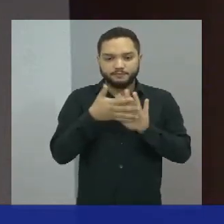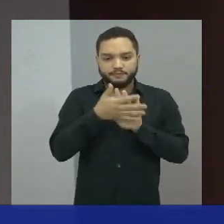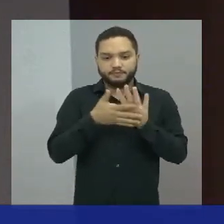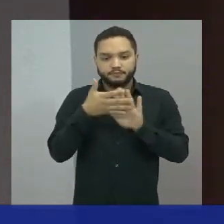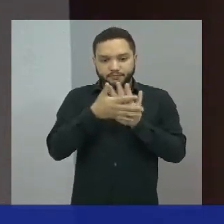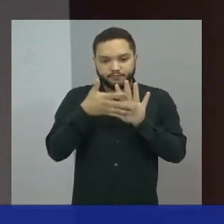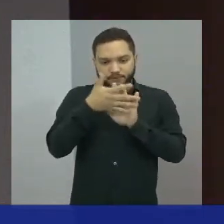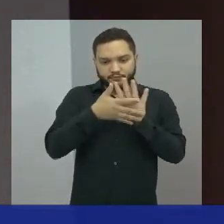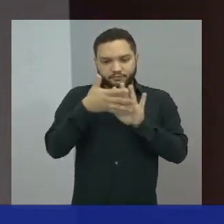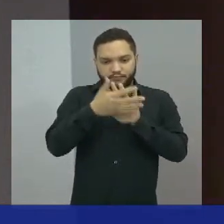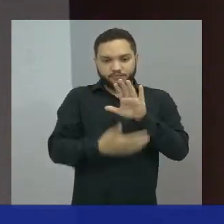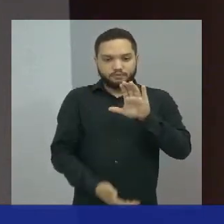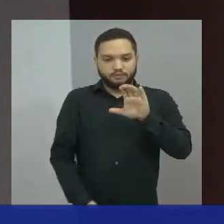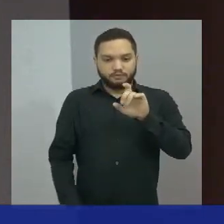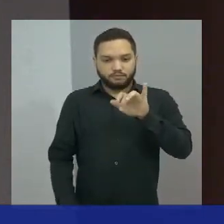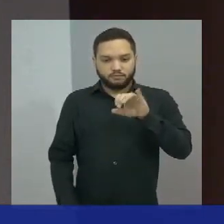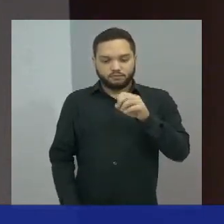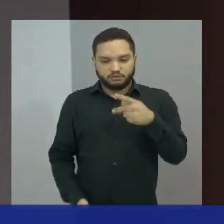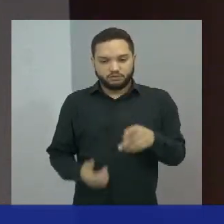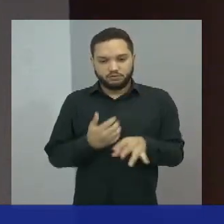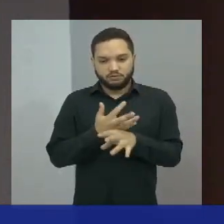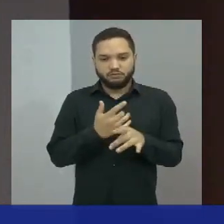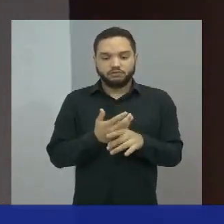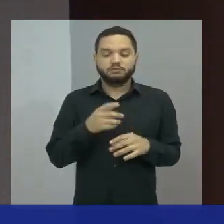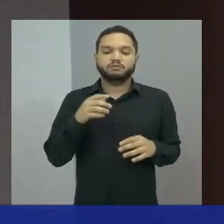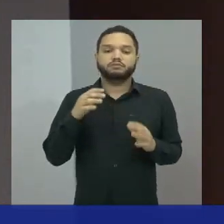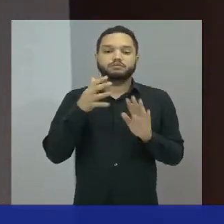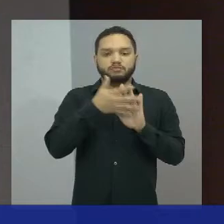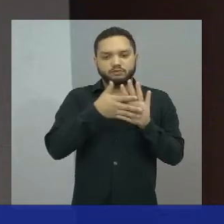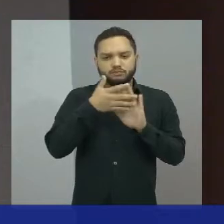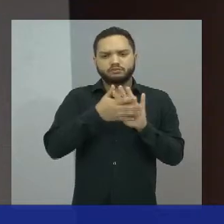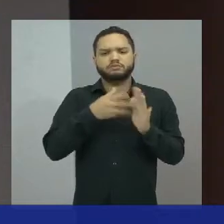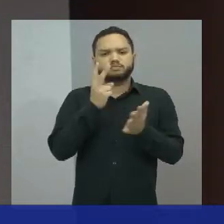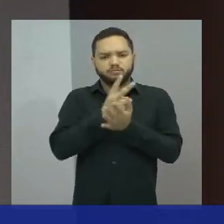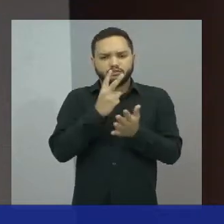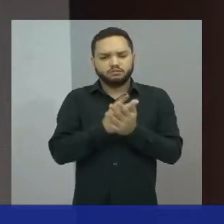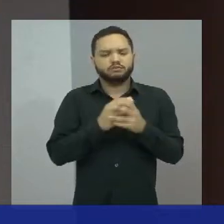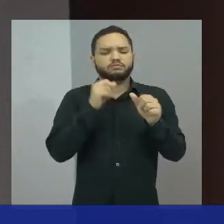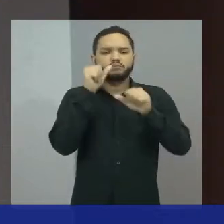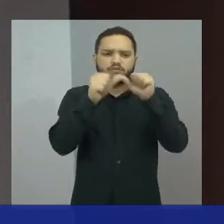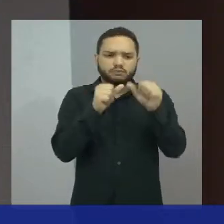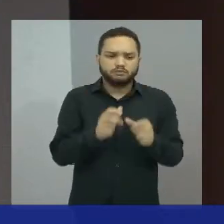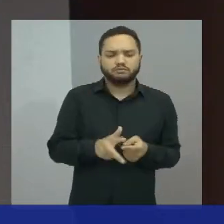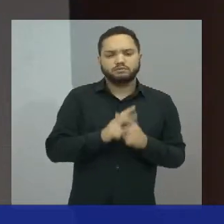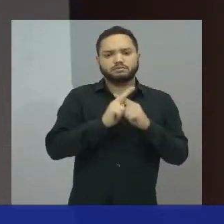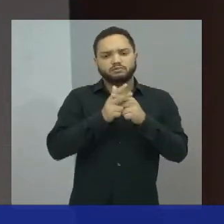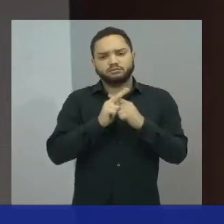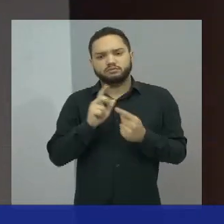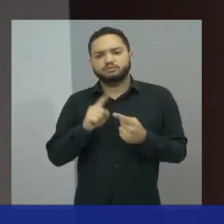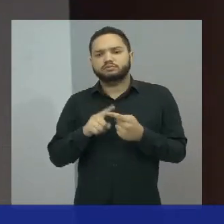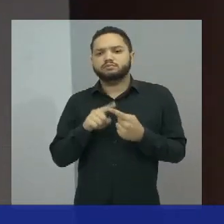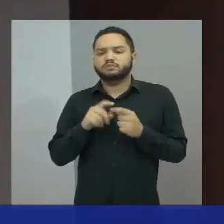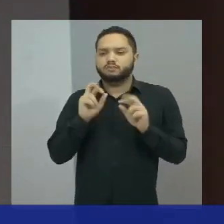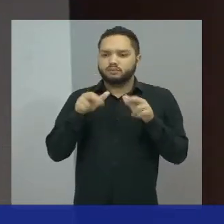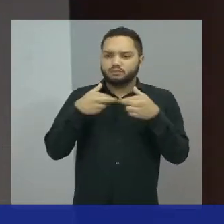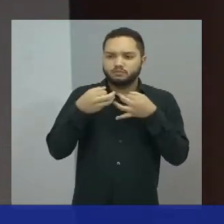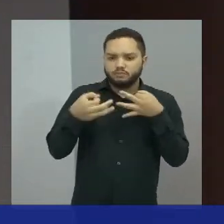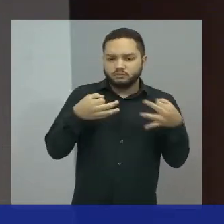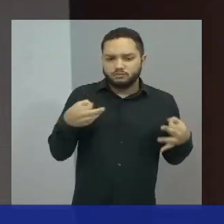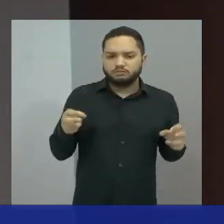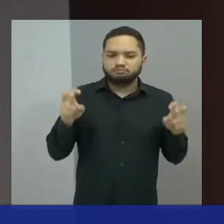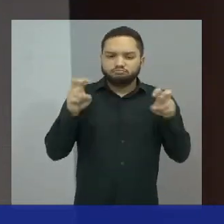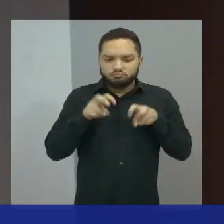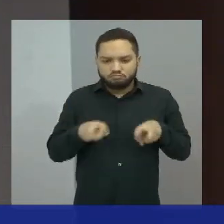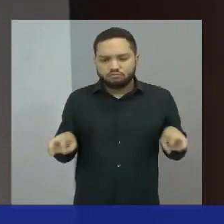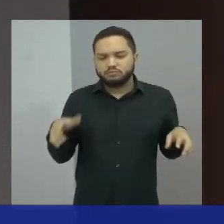foi proposto há 4 anos atrás, ele vem sendo melhorado. A cada vez que a gente senta e faz uma audiência pública, que são